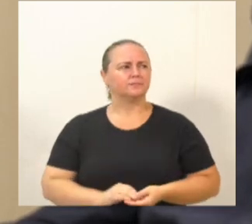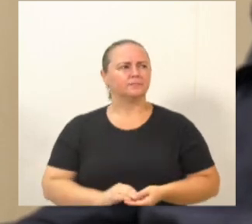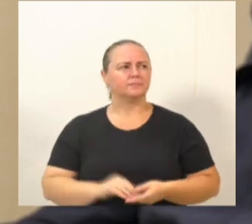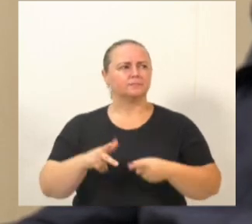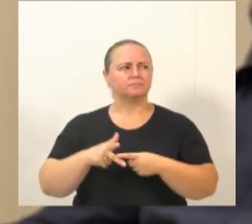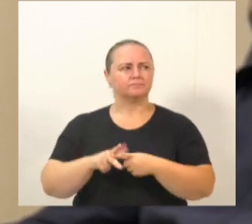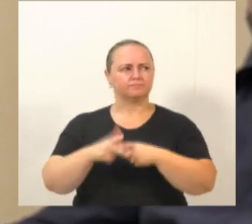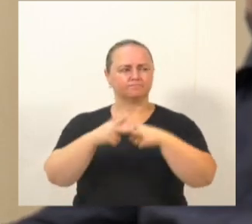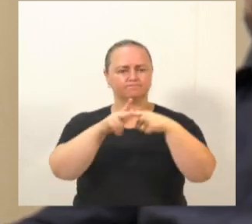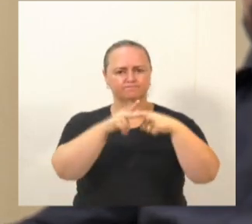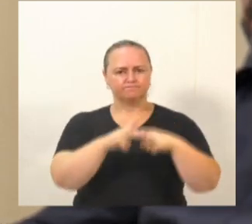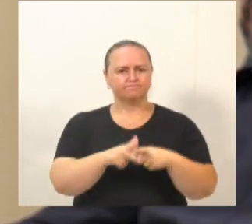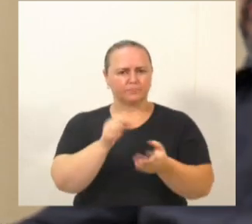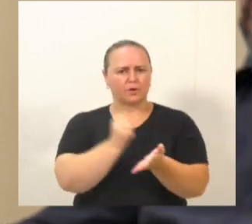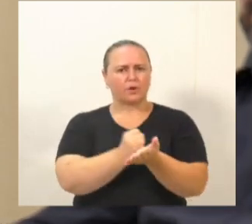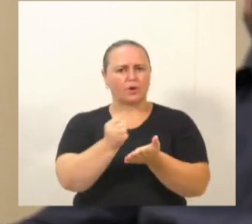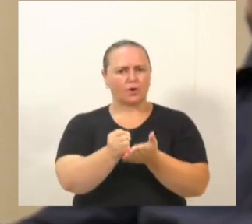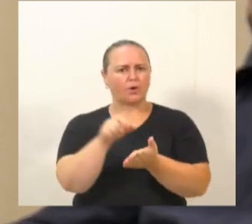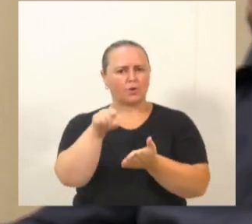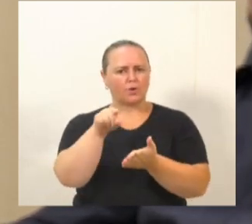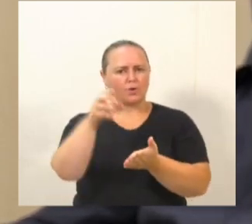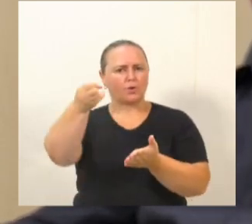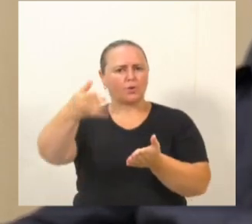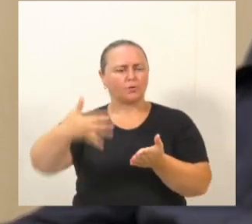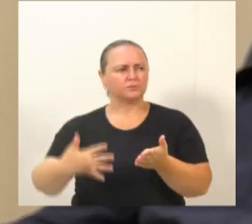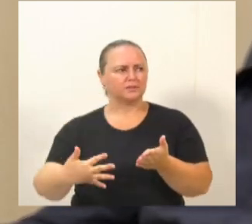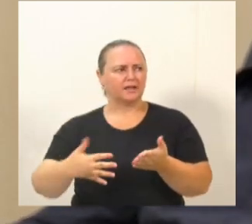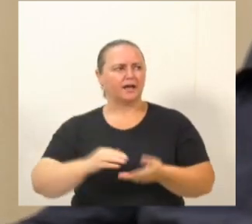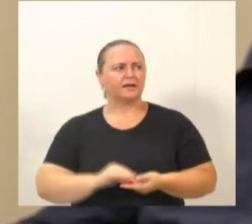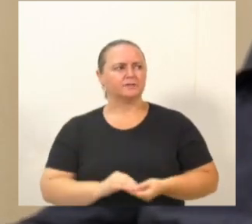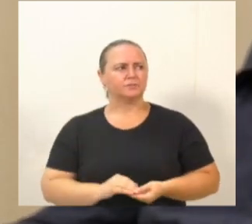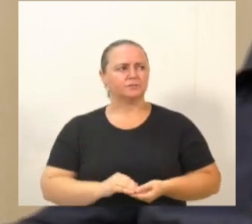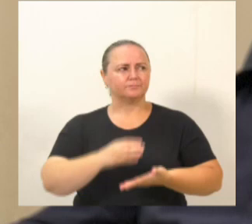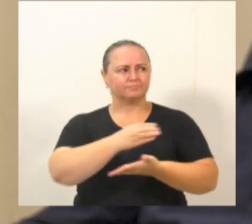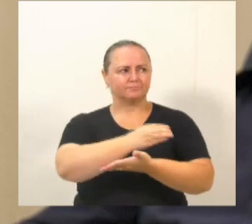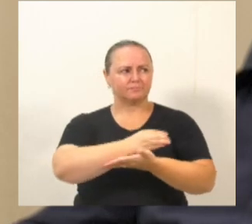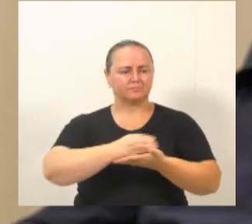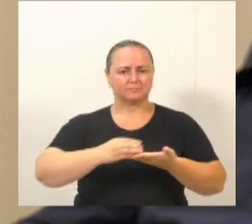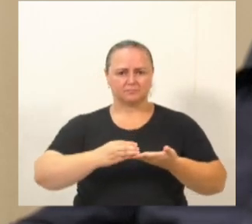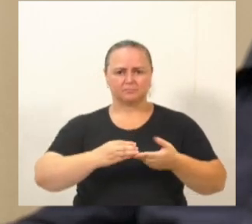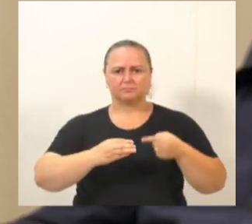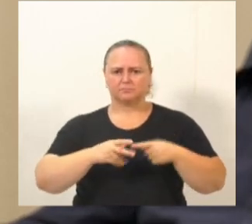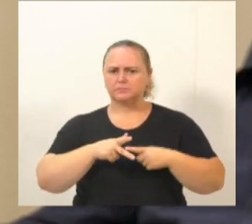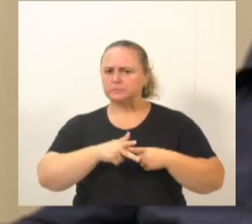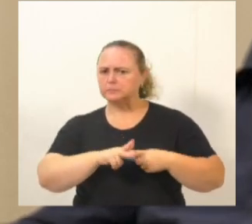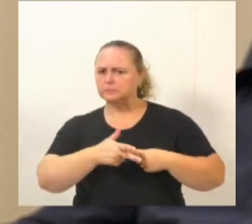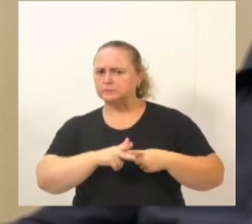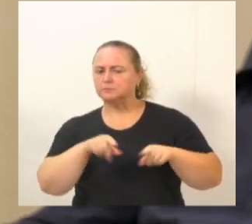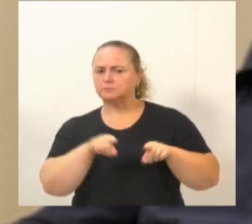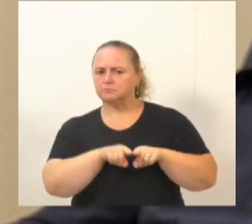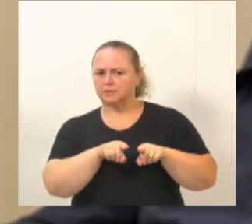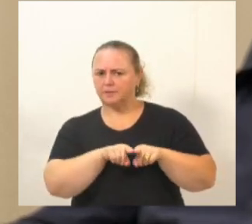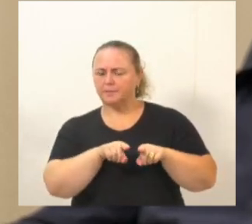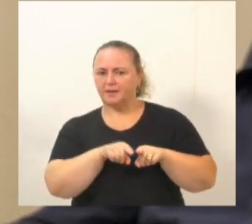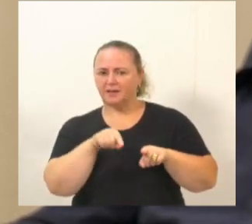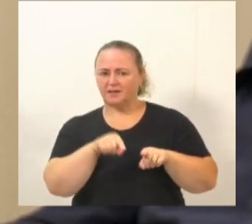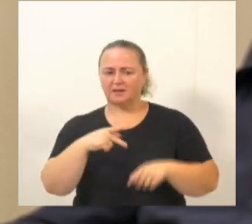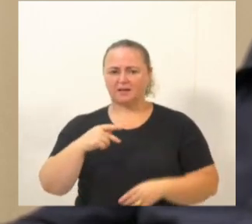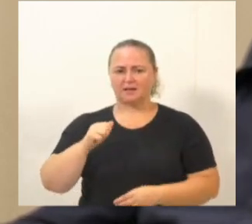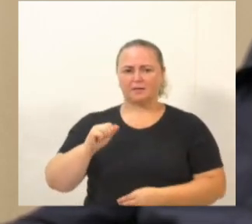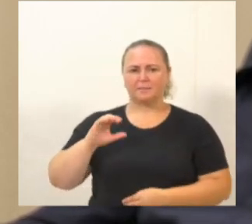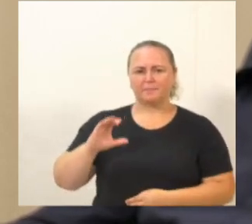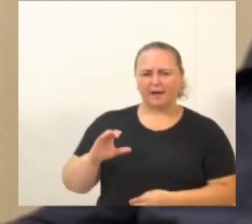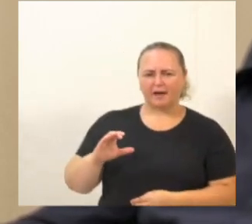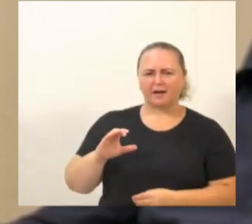nos contratos que o senhor relatou aqui, se o cronograma também passou por ajustes quando teve essa troca PAC e outras mudanças